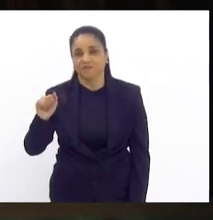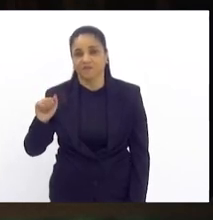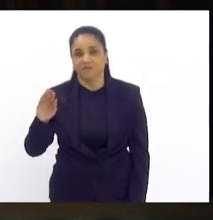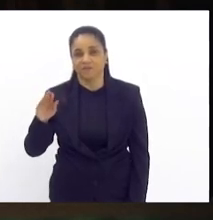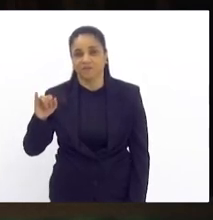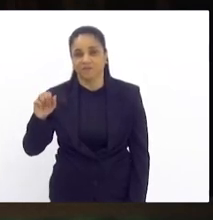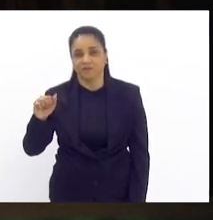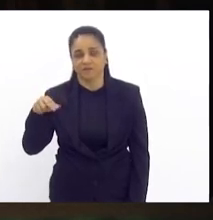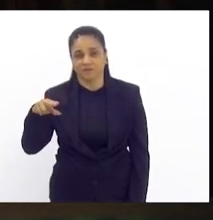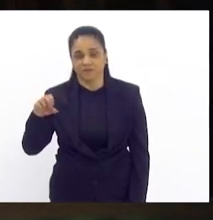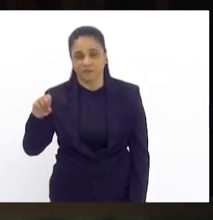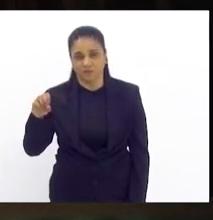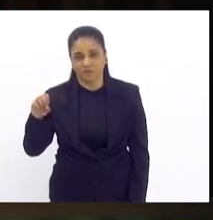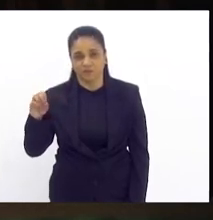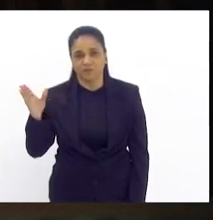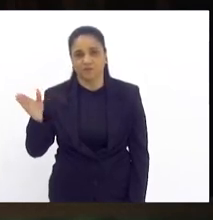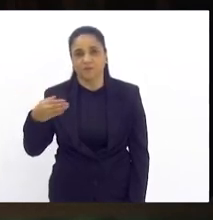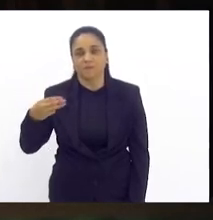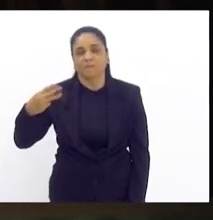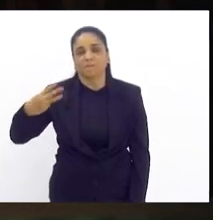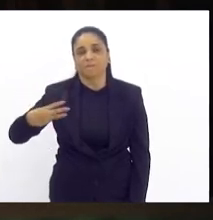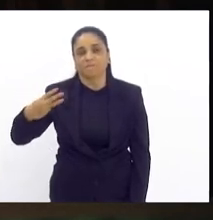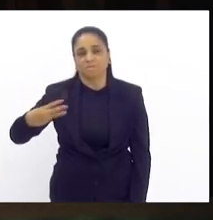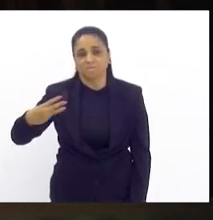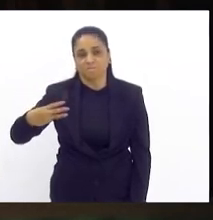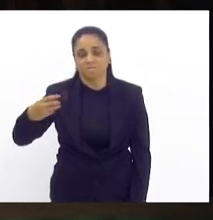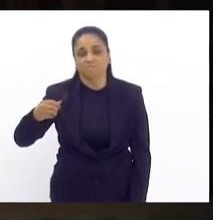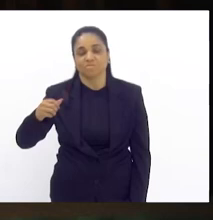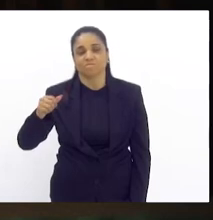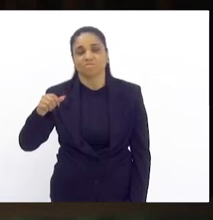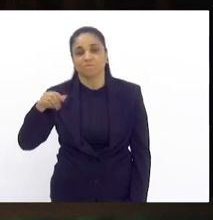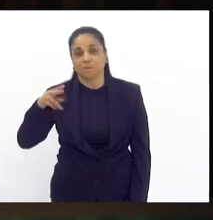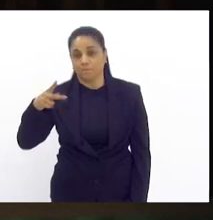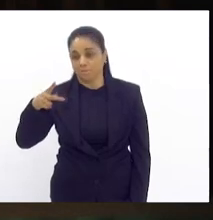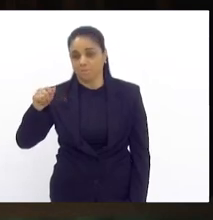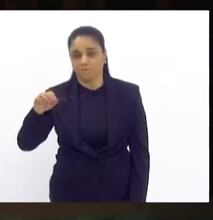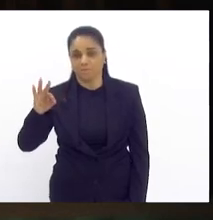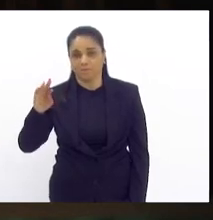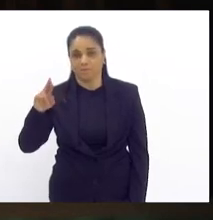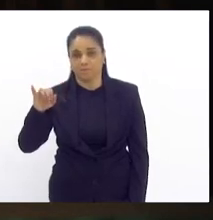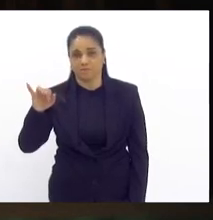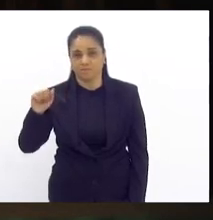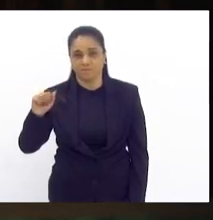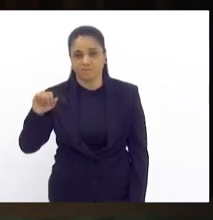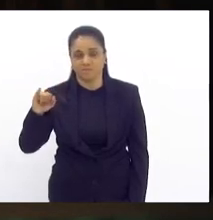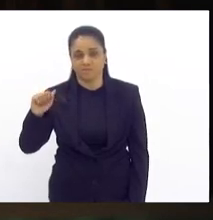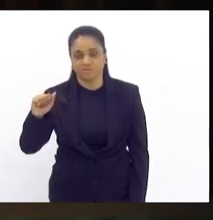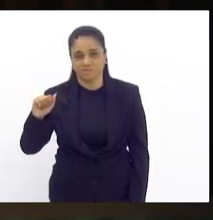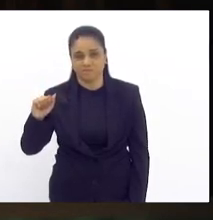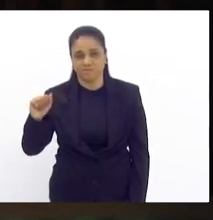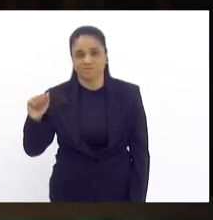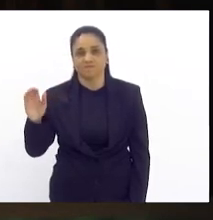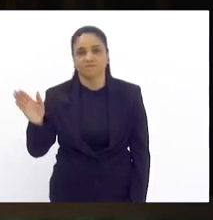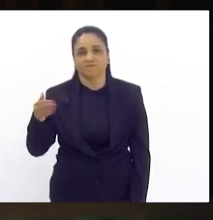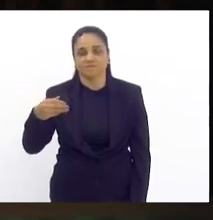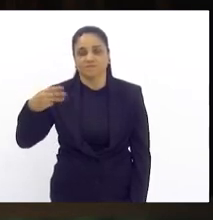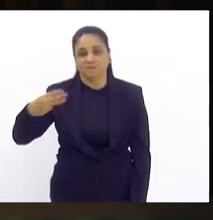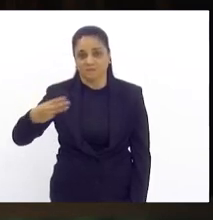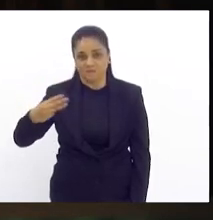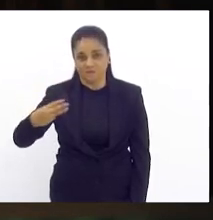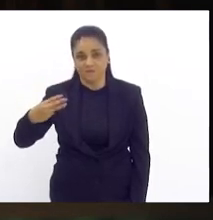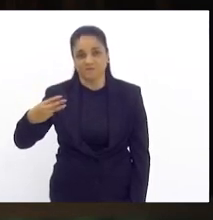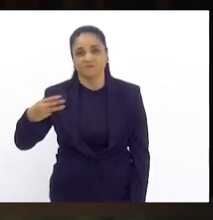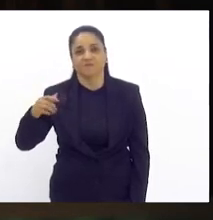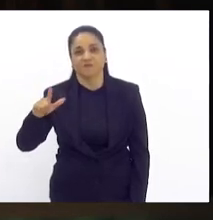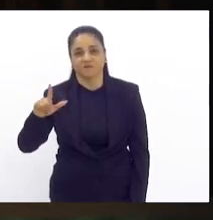Pereira Teixeira Pessiene. Terceira Sargenta Patrícia Lúcia Conceição Ferreira. Terceiro